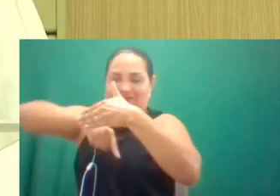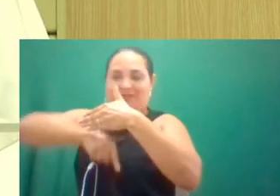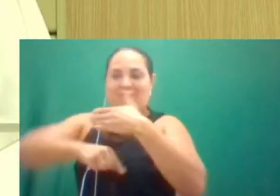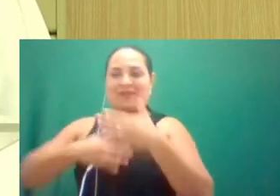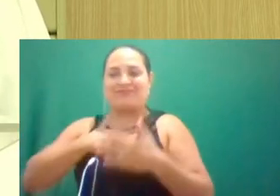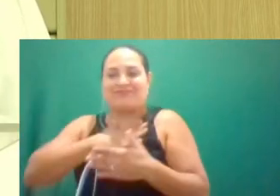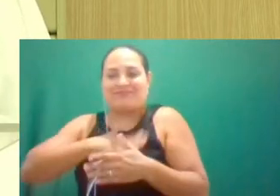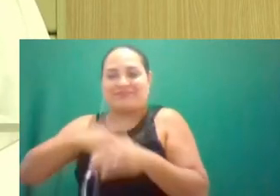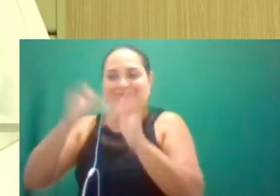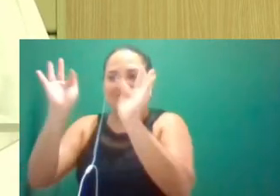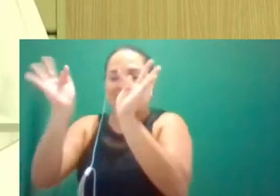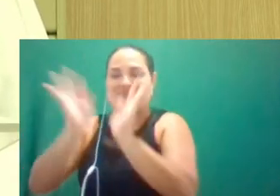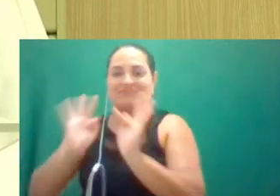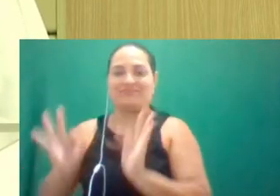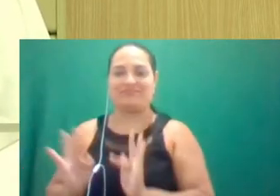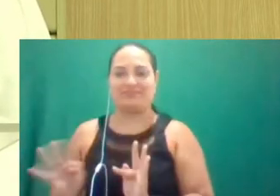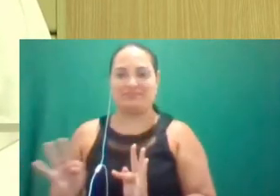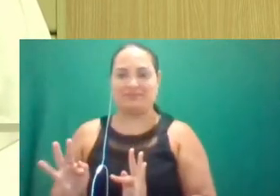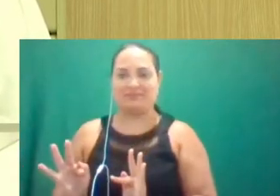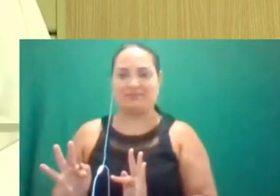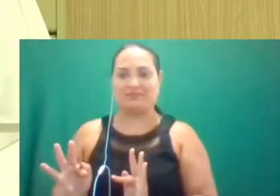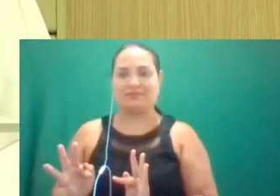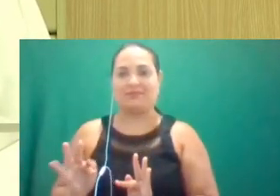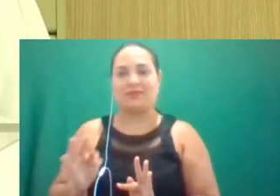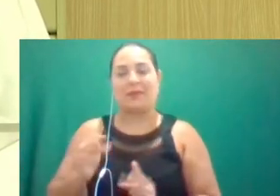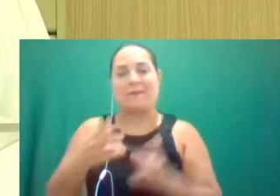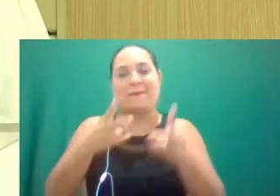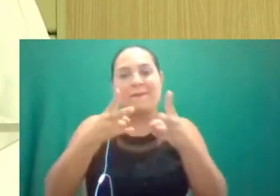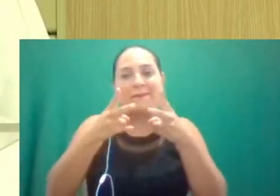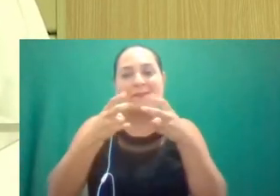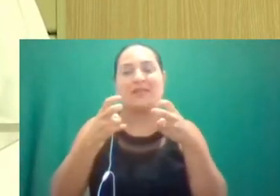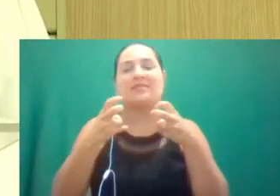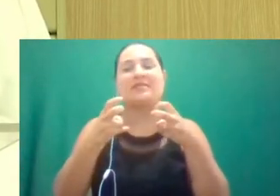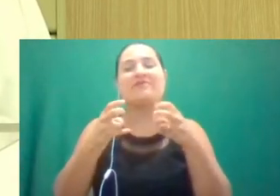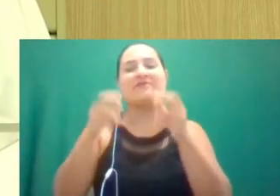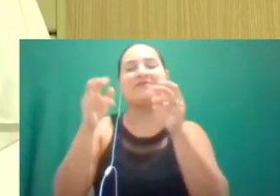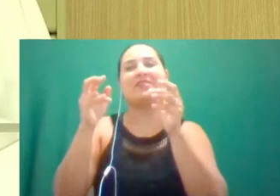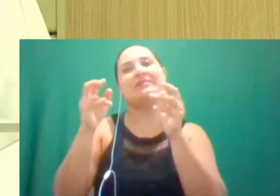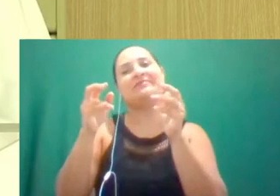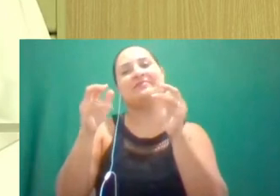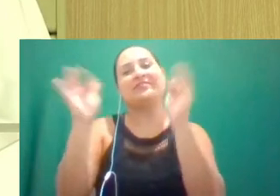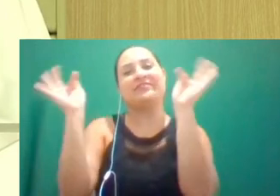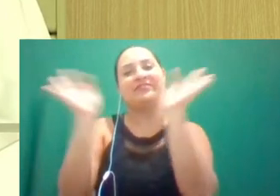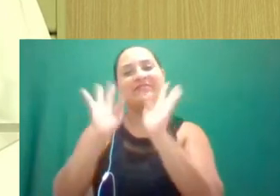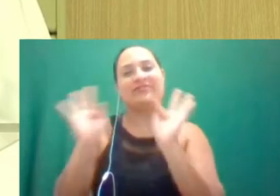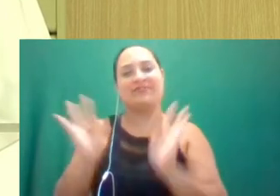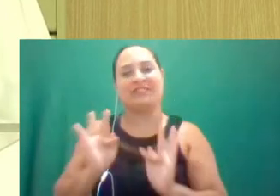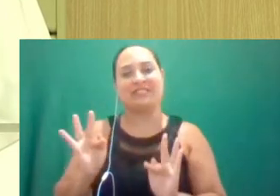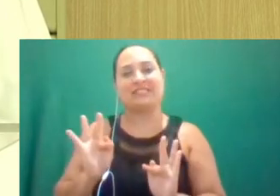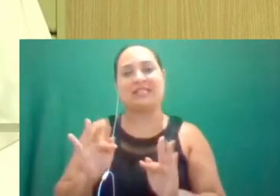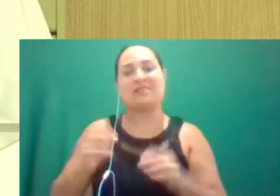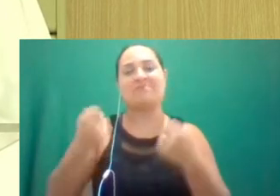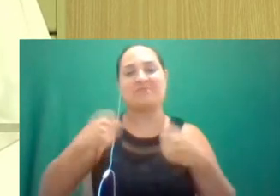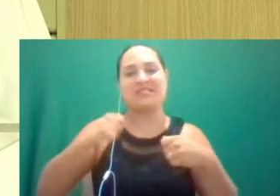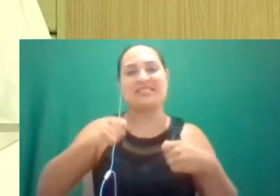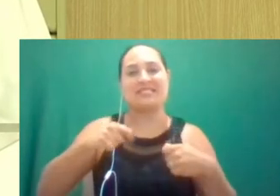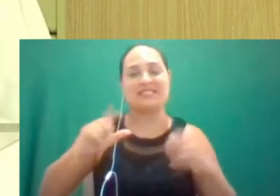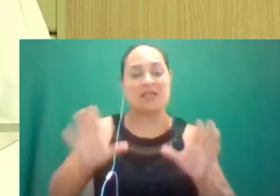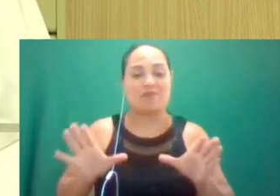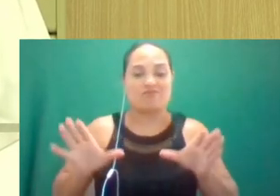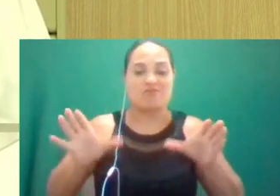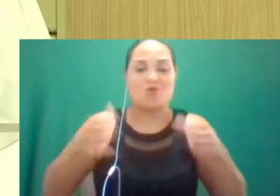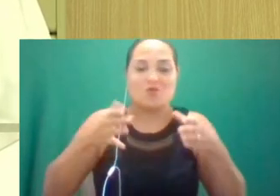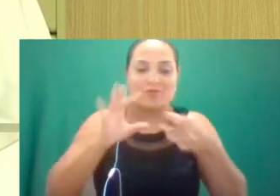vidas vocês vão sorrir não somente com os dentes e a boca, vocês vão sorrir com a alma, com o espírito. E aí vocês